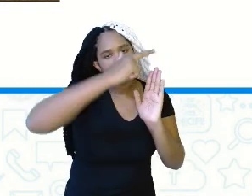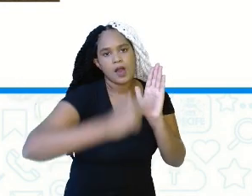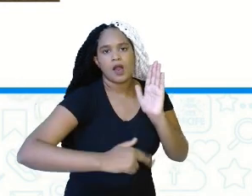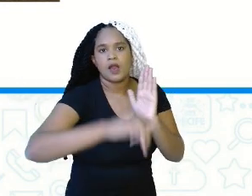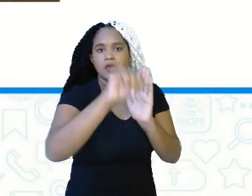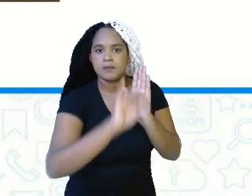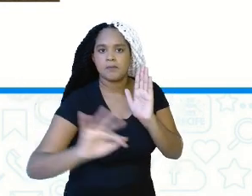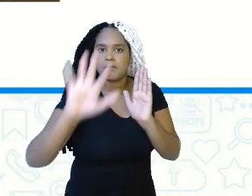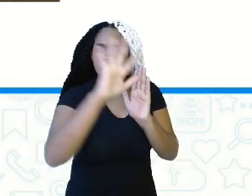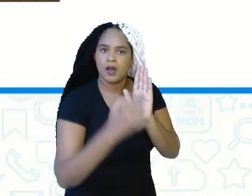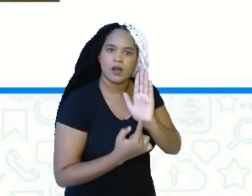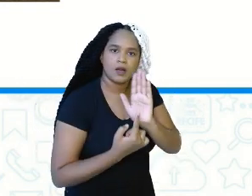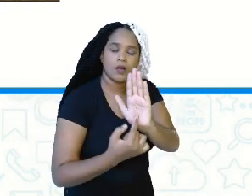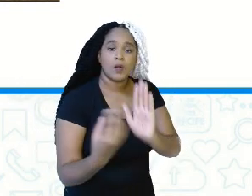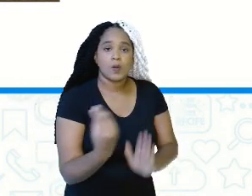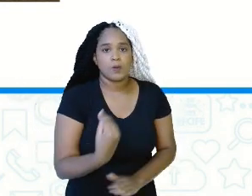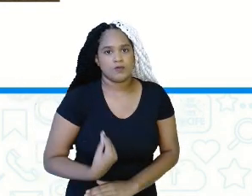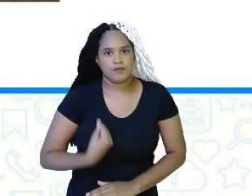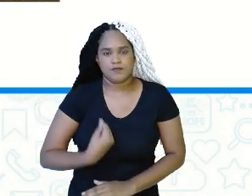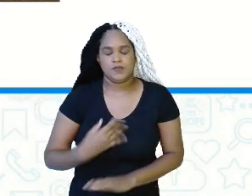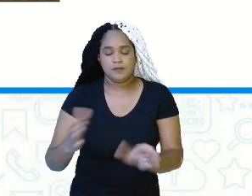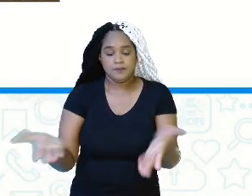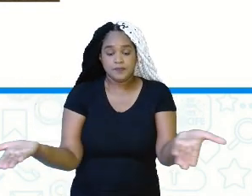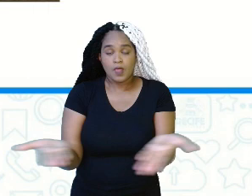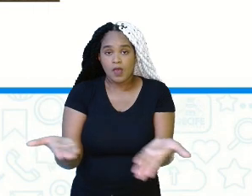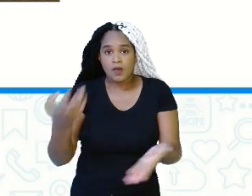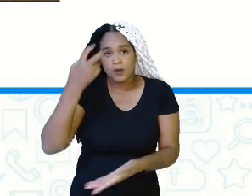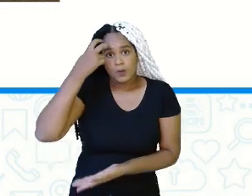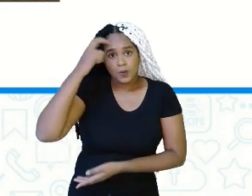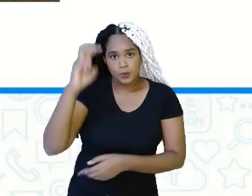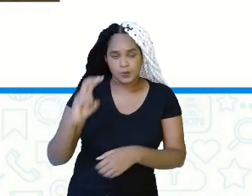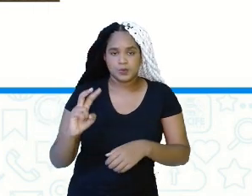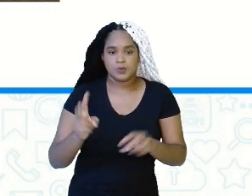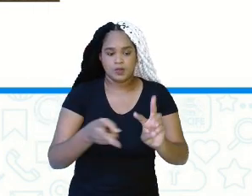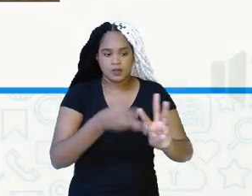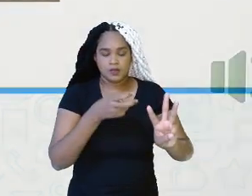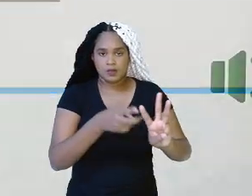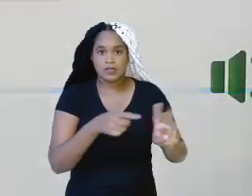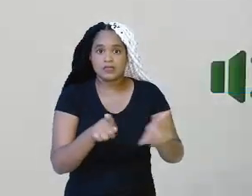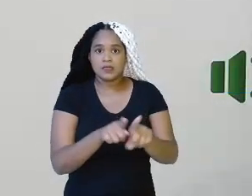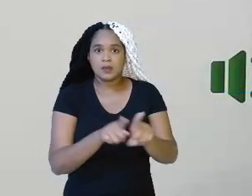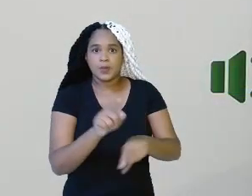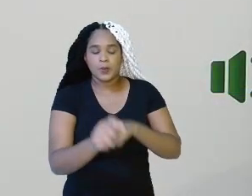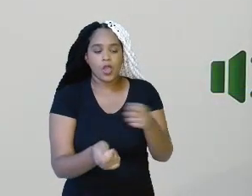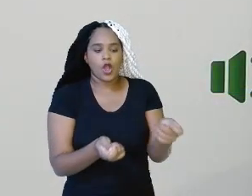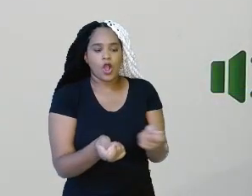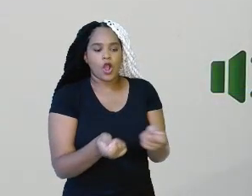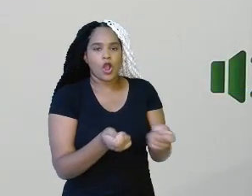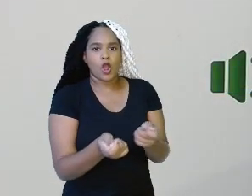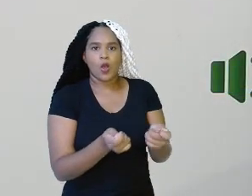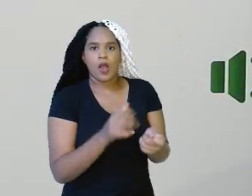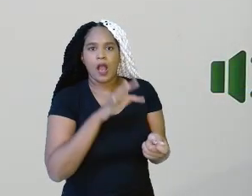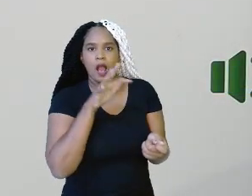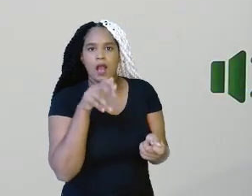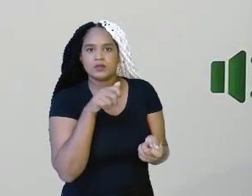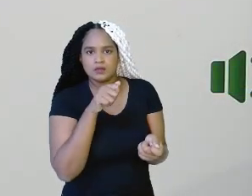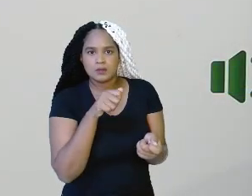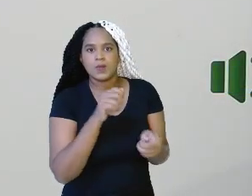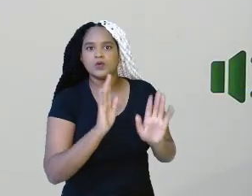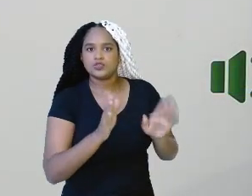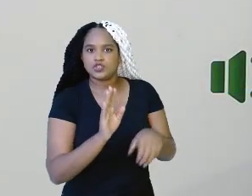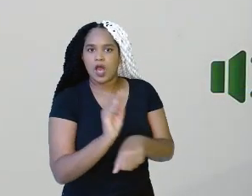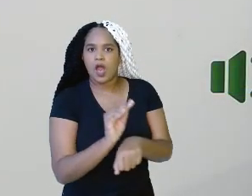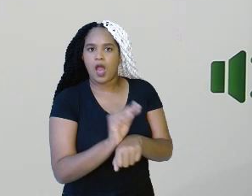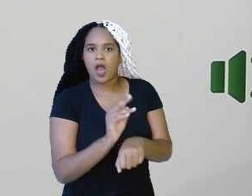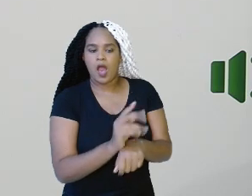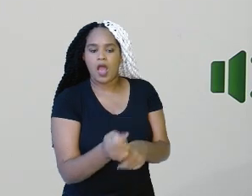certo? Aí, voltando sobre a cultura dos índios, eles domesticavam animais de pequeno porte já naquela época,